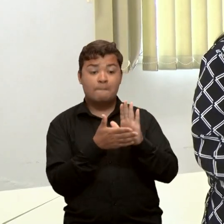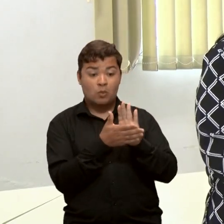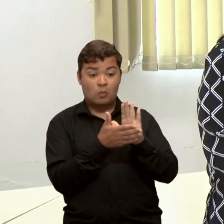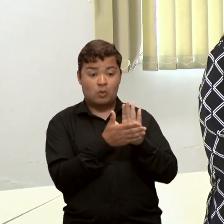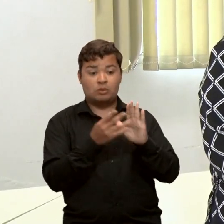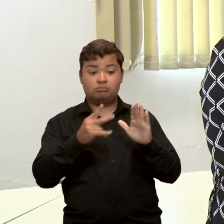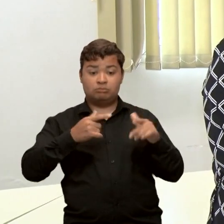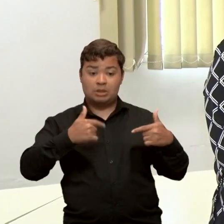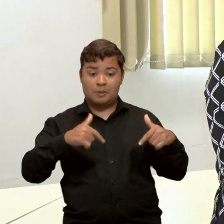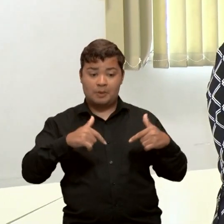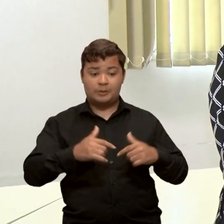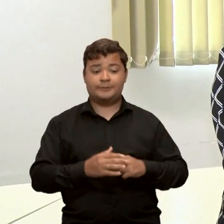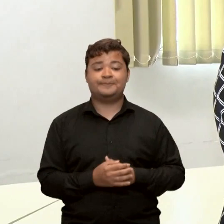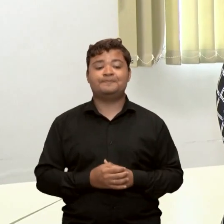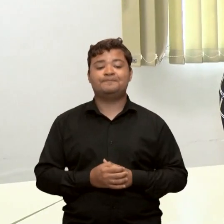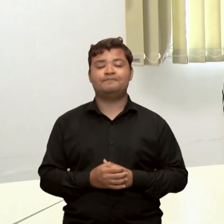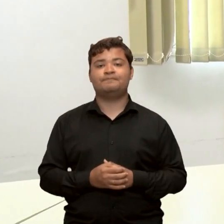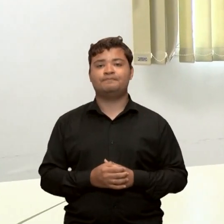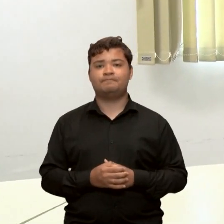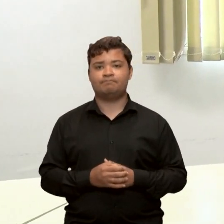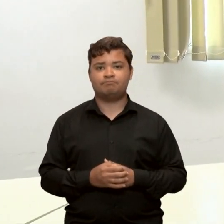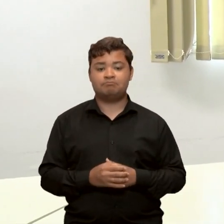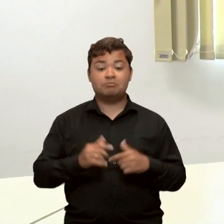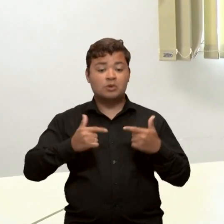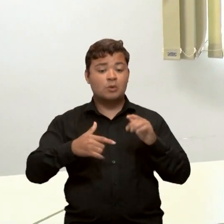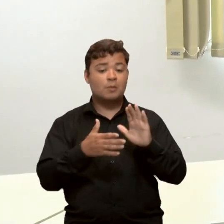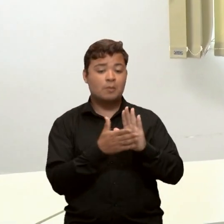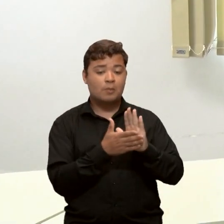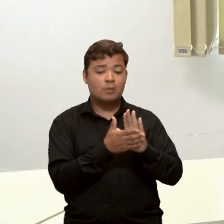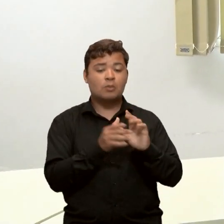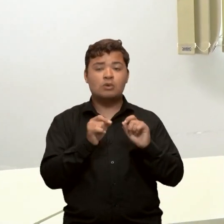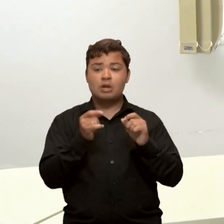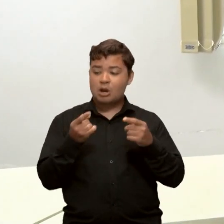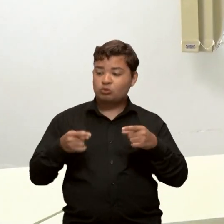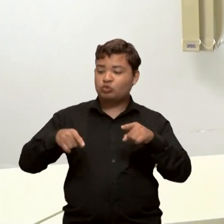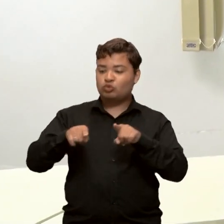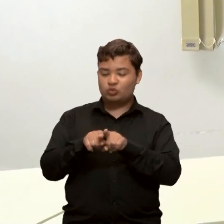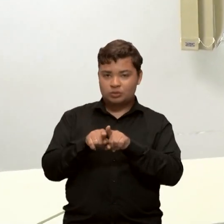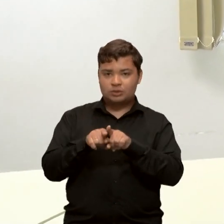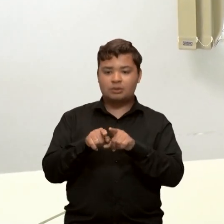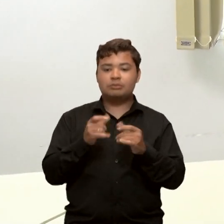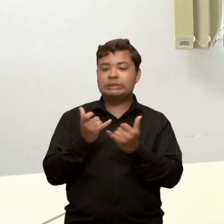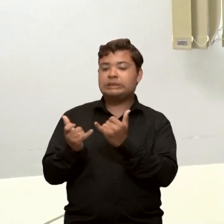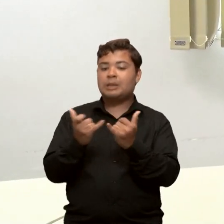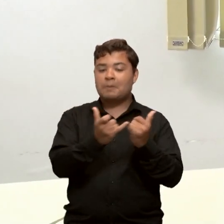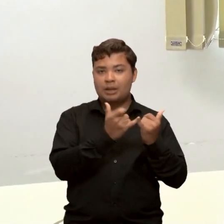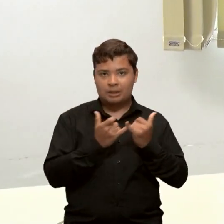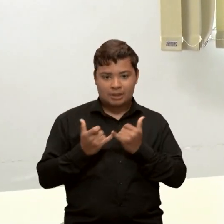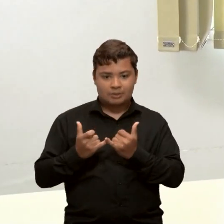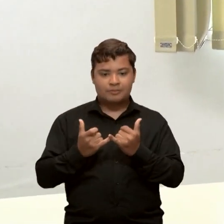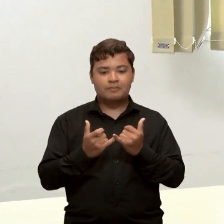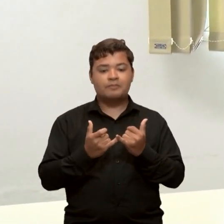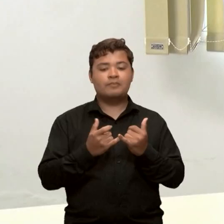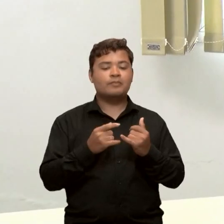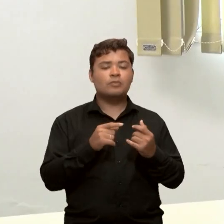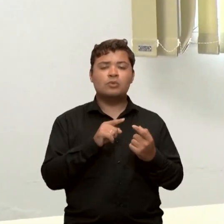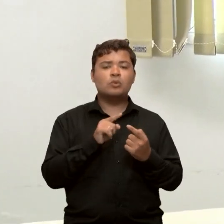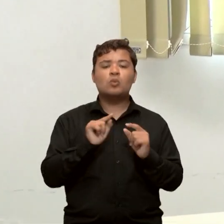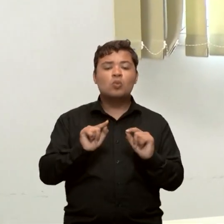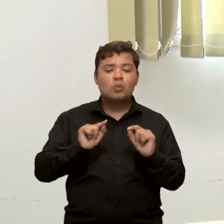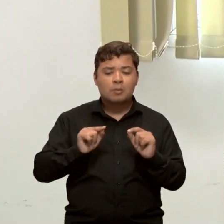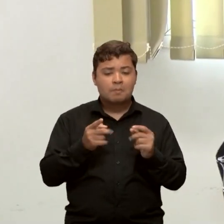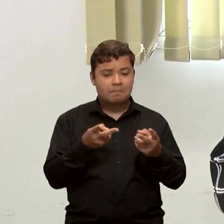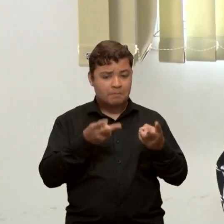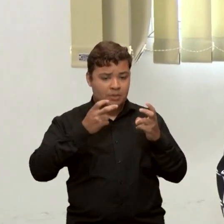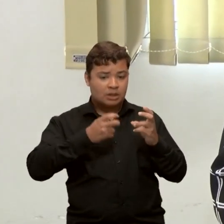trabalho? A proposta do trabalho é junção por similaridade. Então, a similaridade textual é identificar o quanto dois